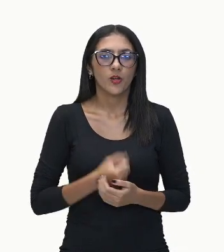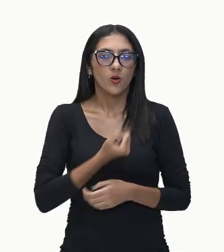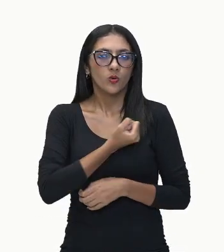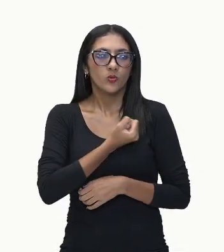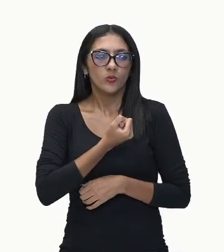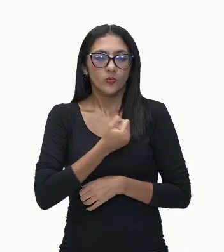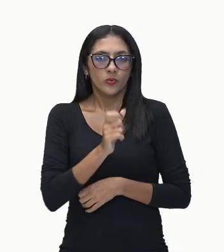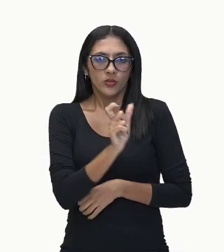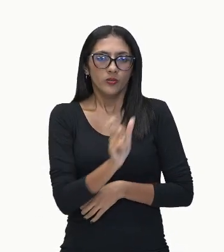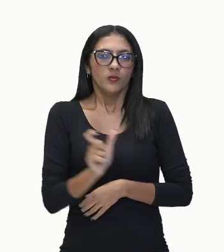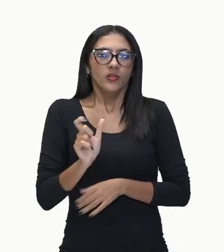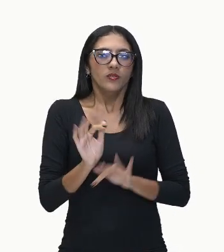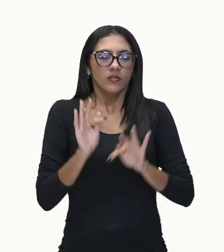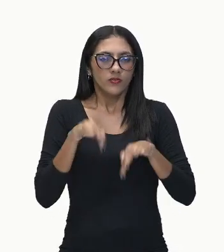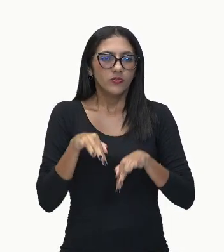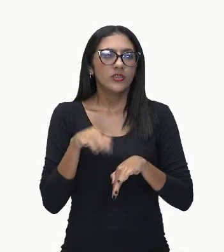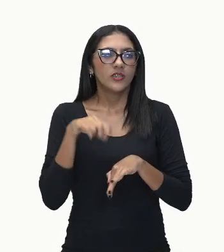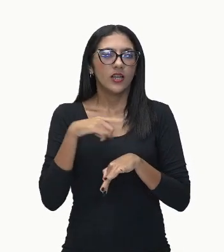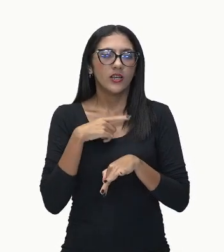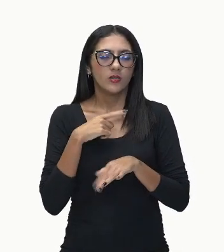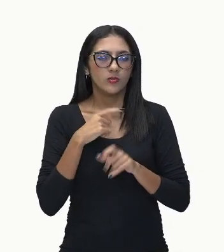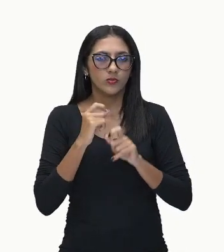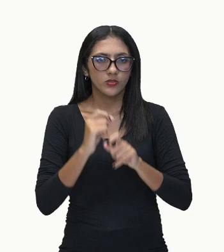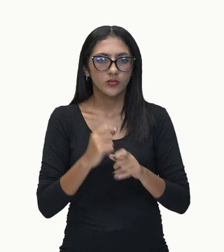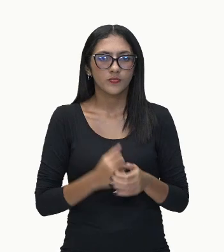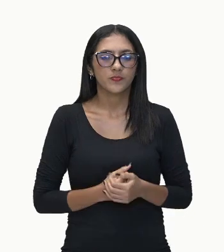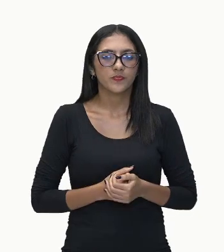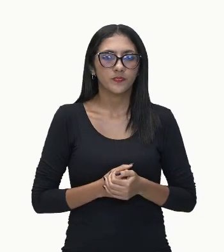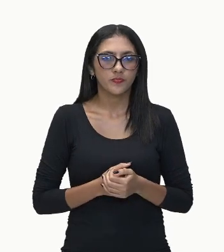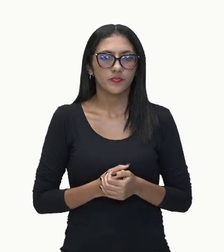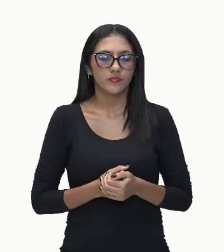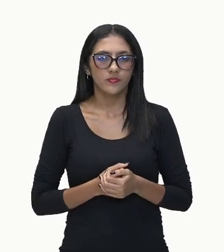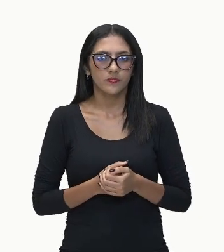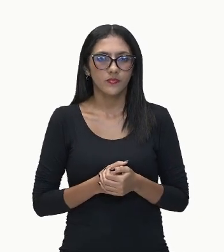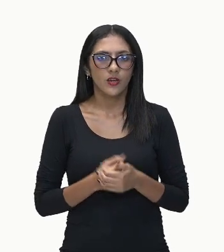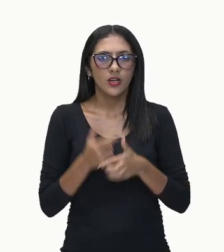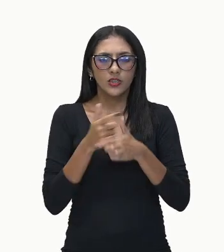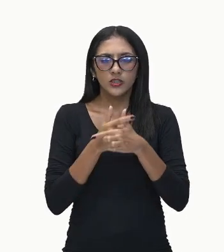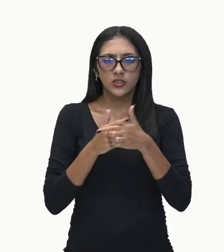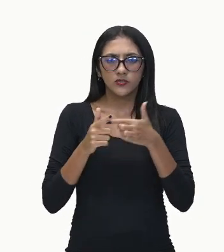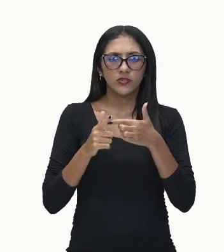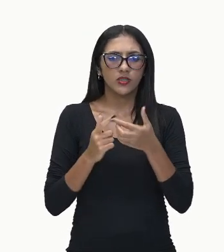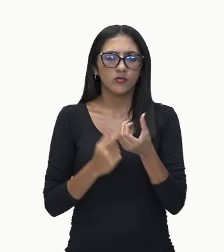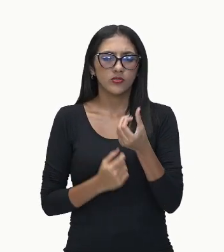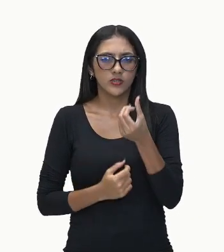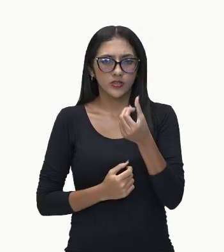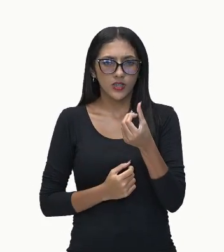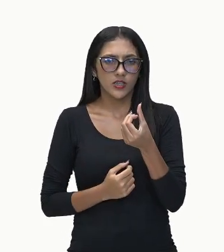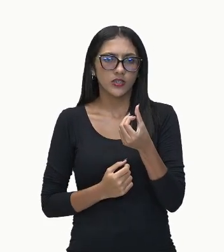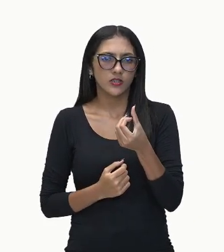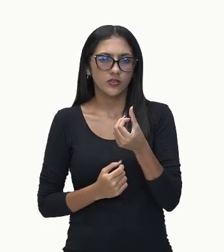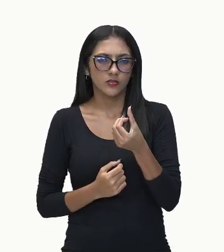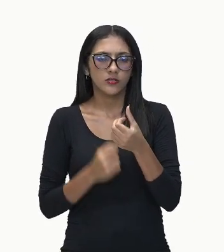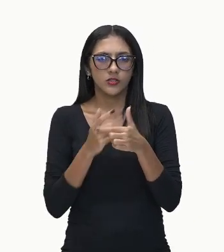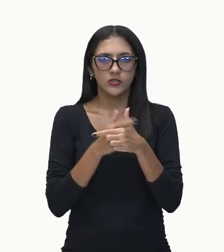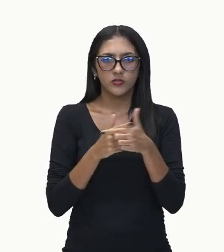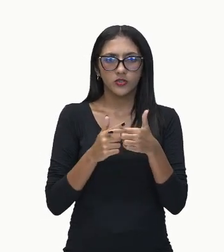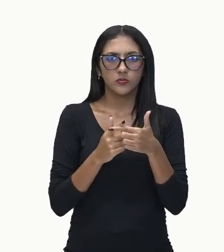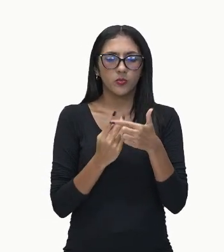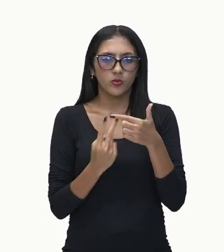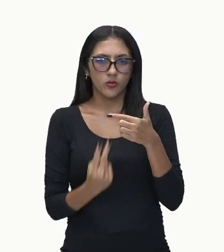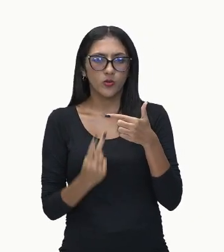igual ao quadrado da metade ó Qual é a metade de 6 3 então 3 qu